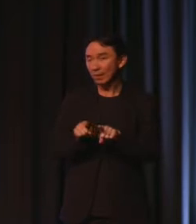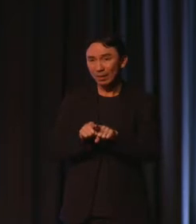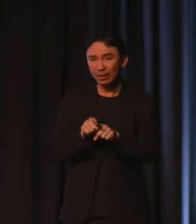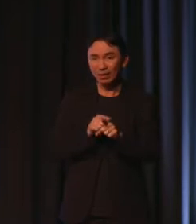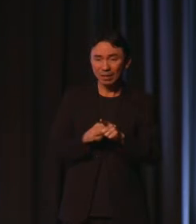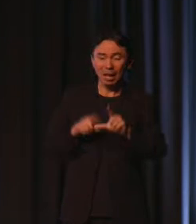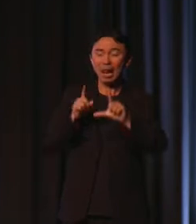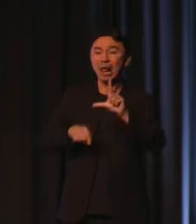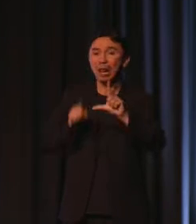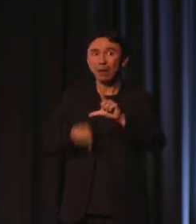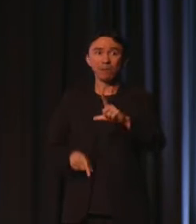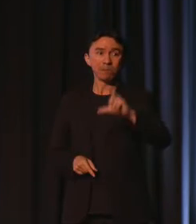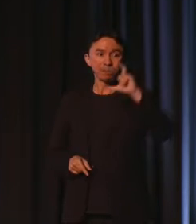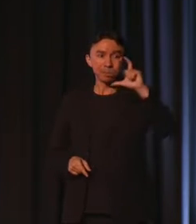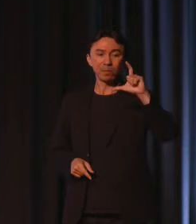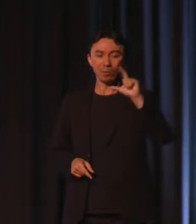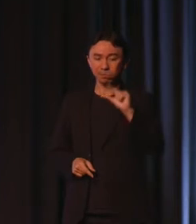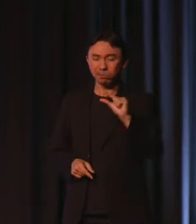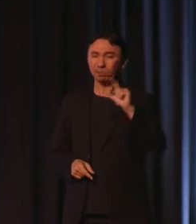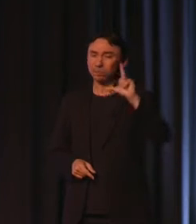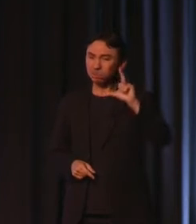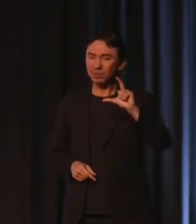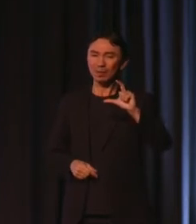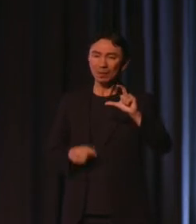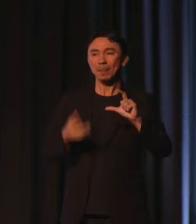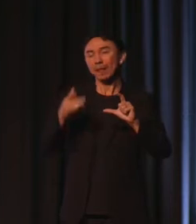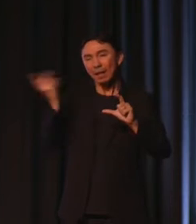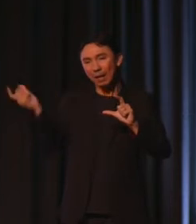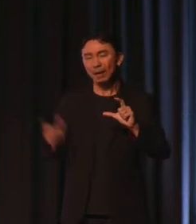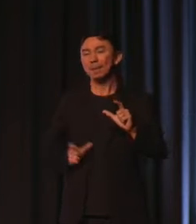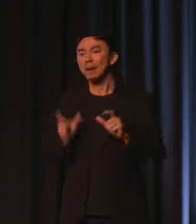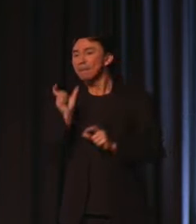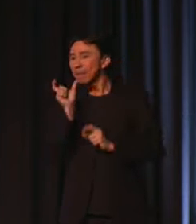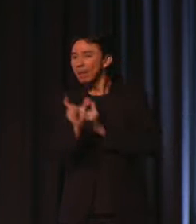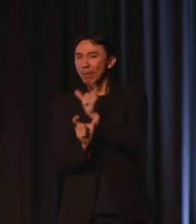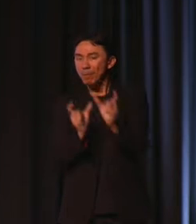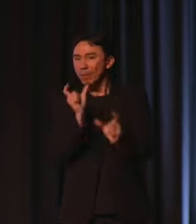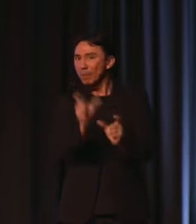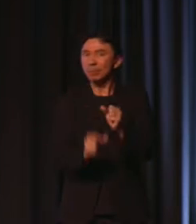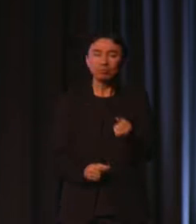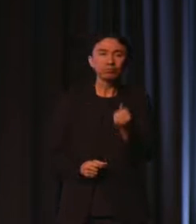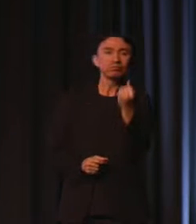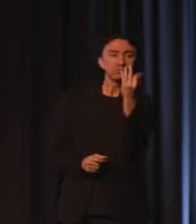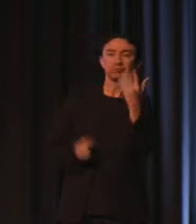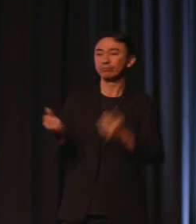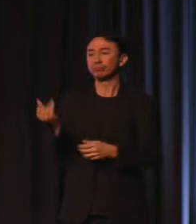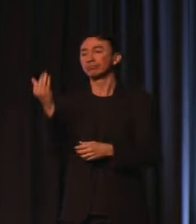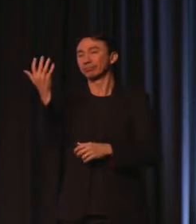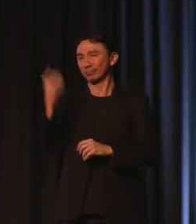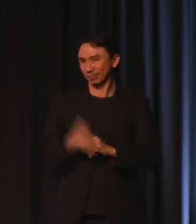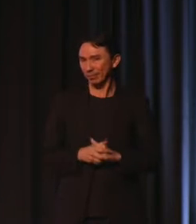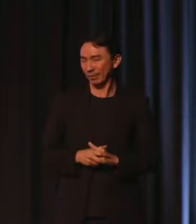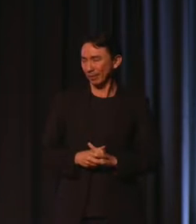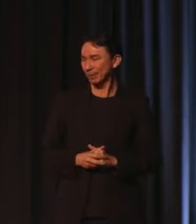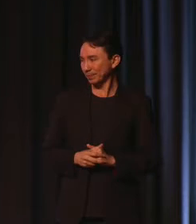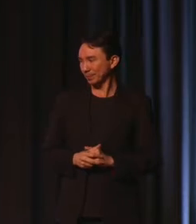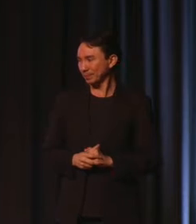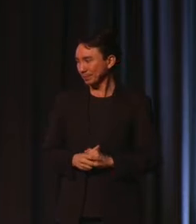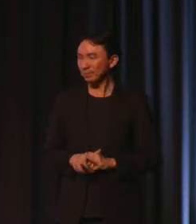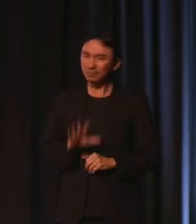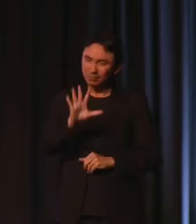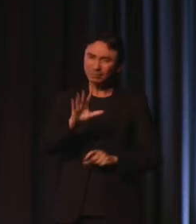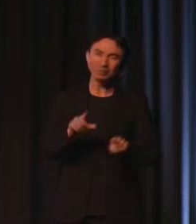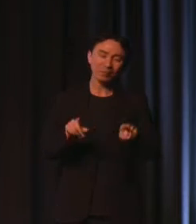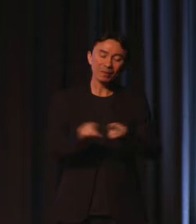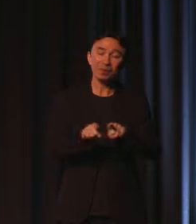quantidade de citações que a gente tem em relação à pergunta, tá? E aí, perfeito, né? Como que a gente olha um